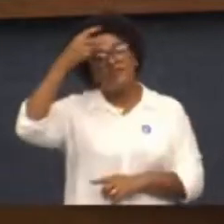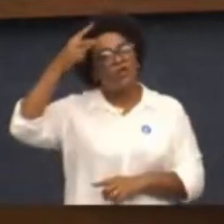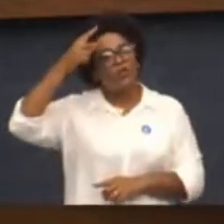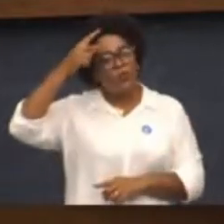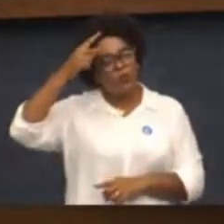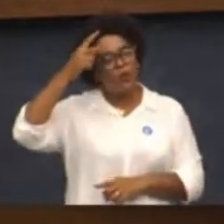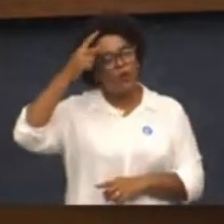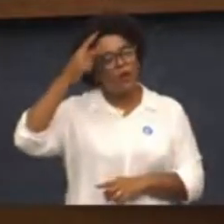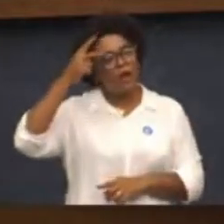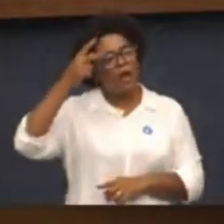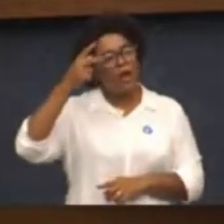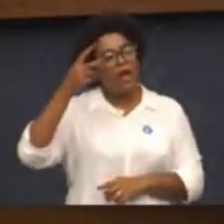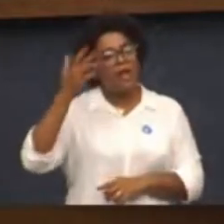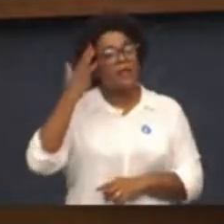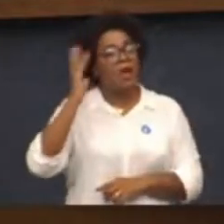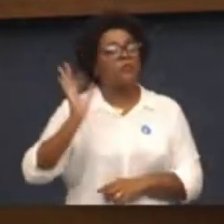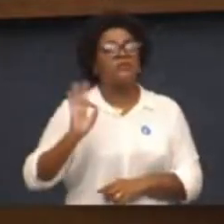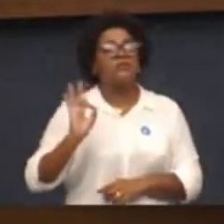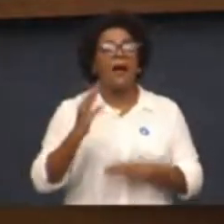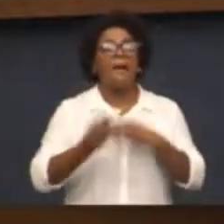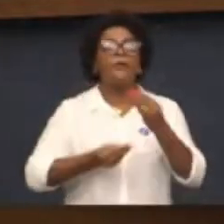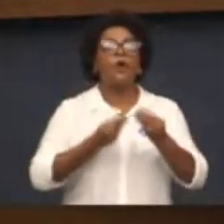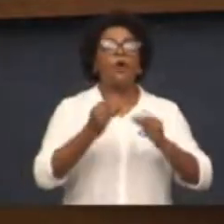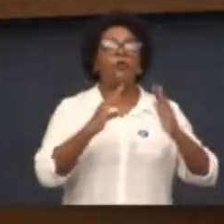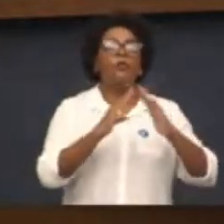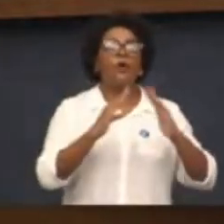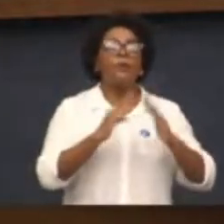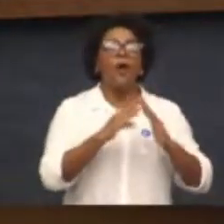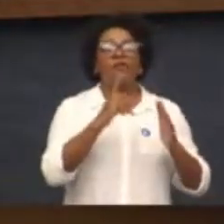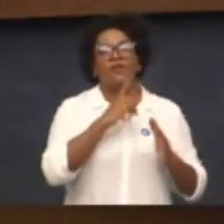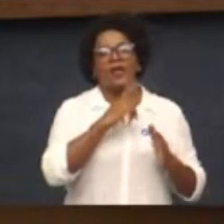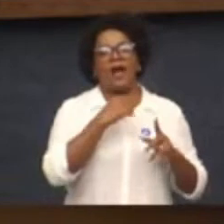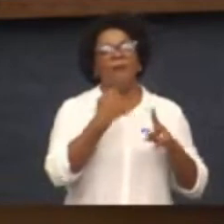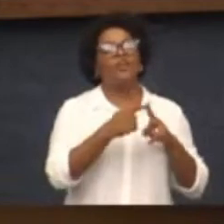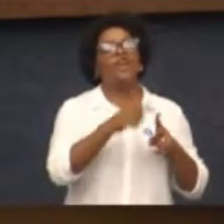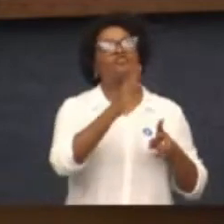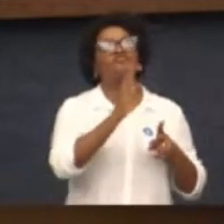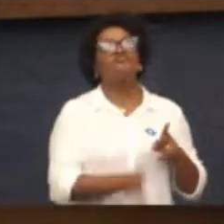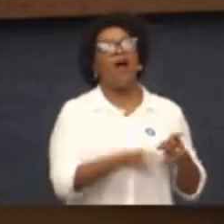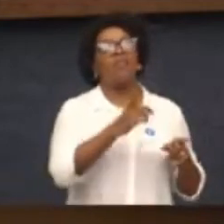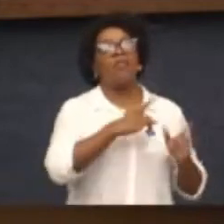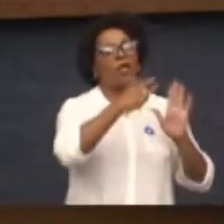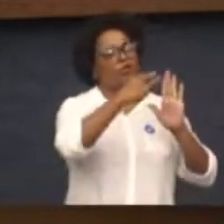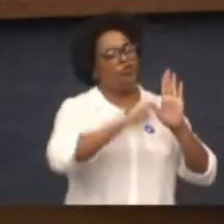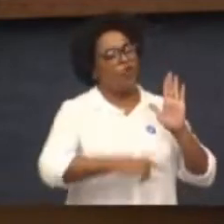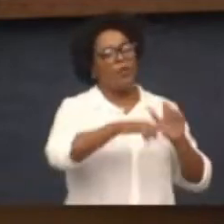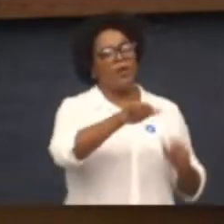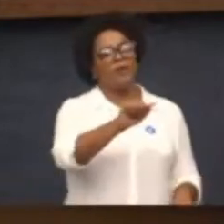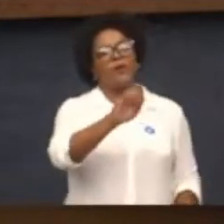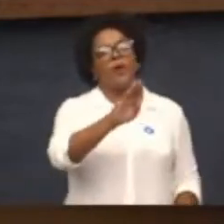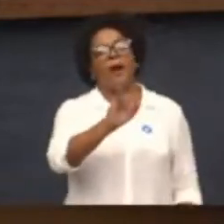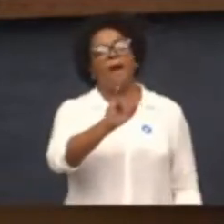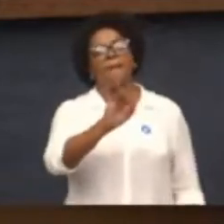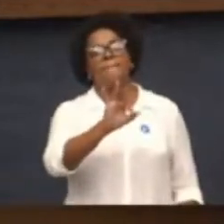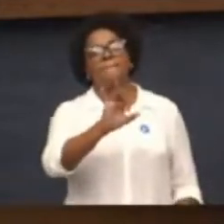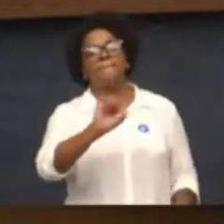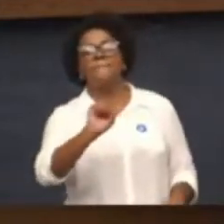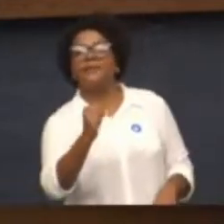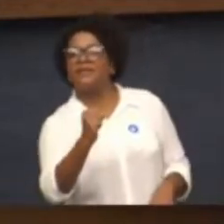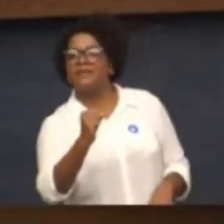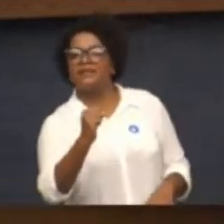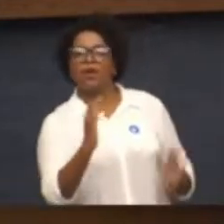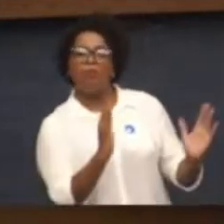imóvel deveria estar? Porque já foi pós-baixa-bits. E aí, qual que é o problema? Não existe uma temporalidade para